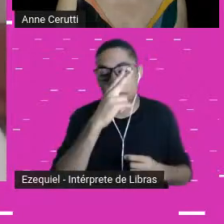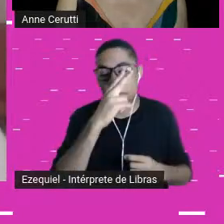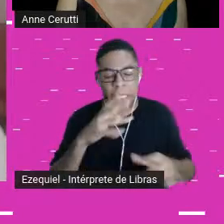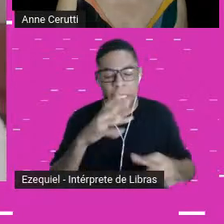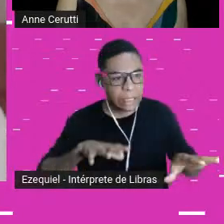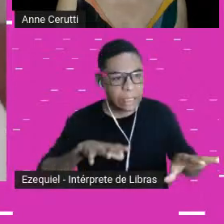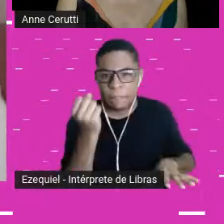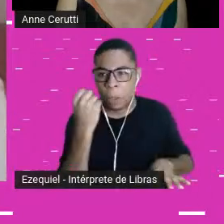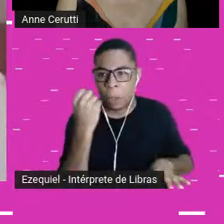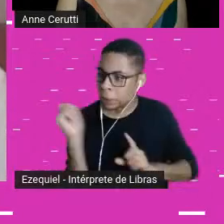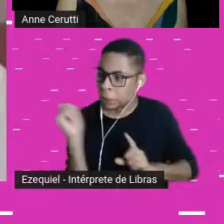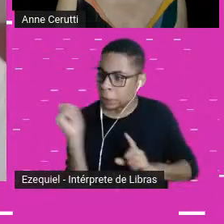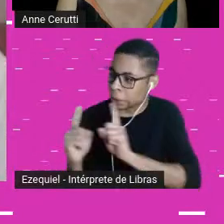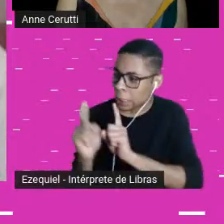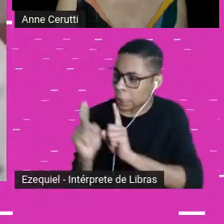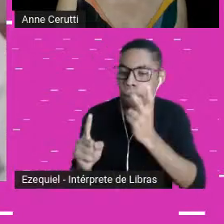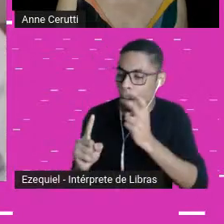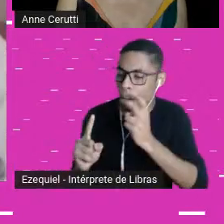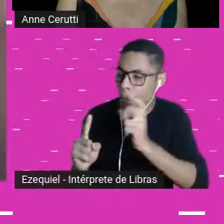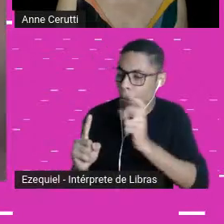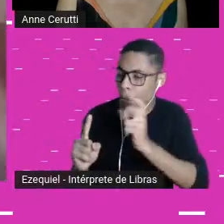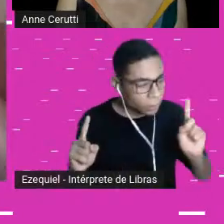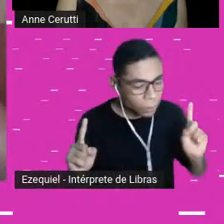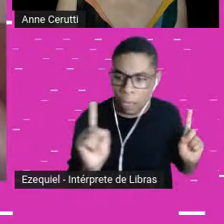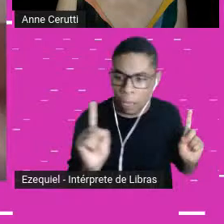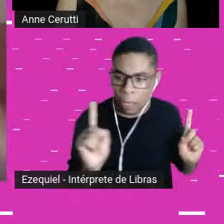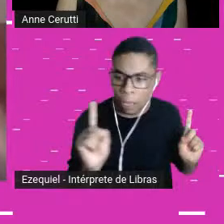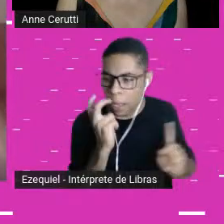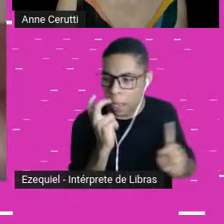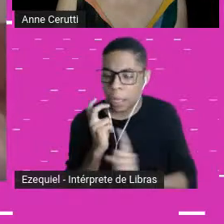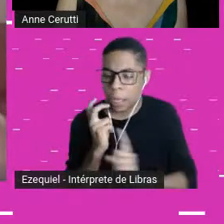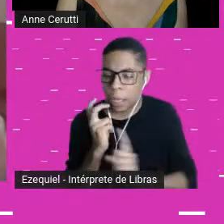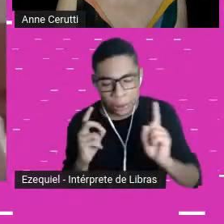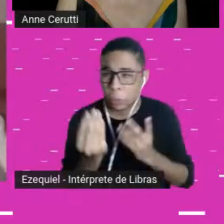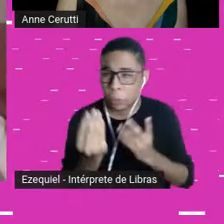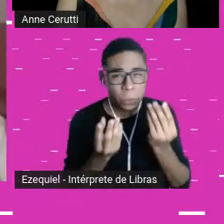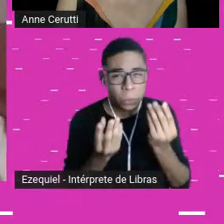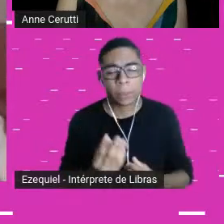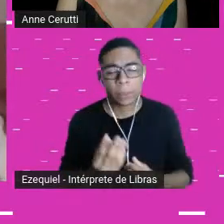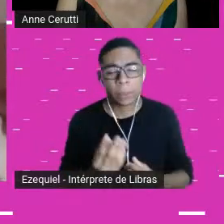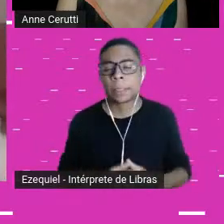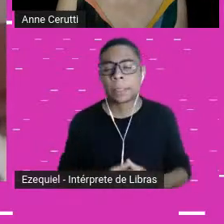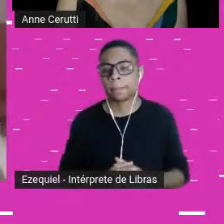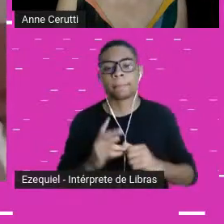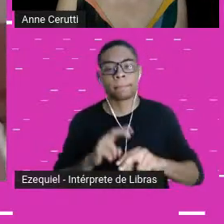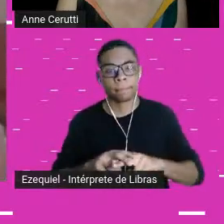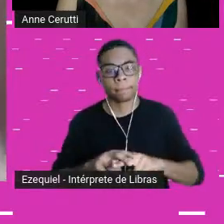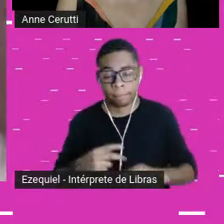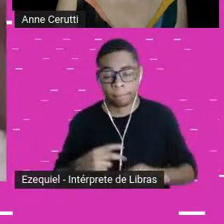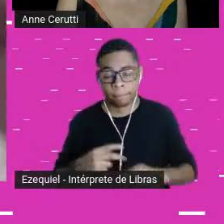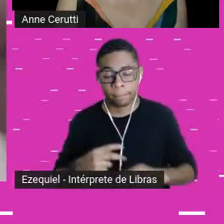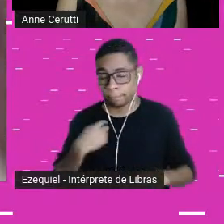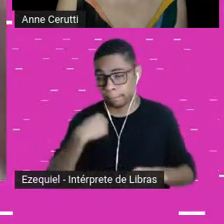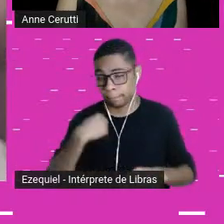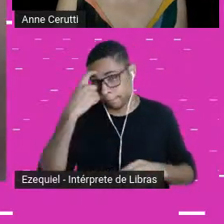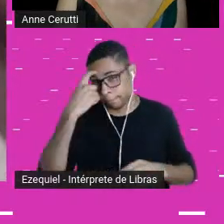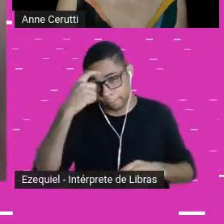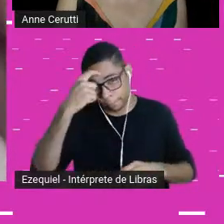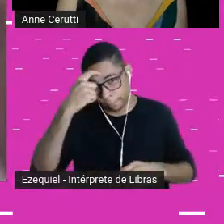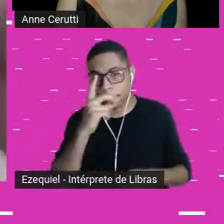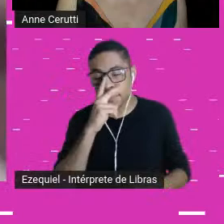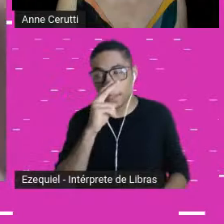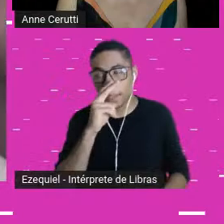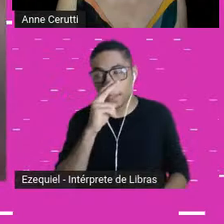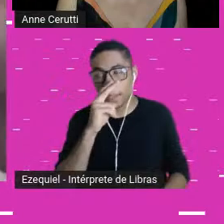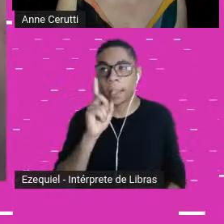uma porrada mesmo, assim. É por isso que na minha cabeça era um heavy metal pesadíssimo, assim, né, porque